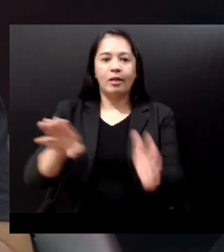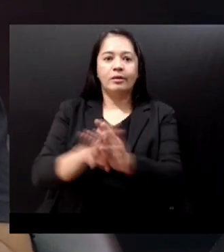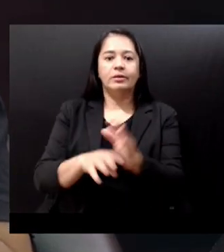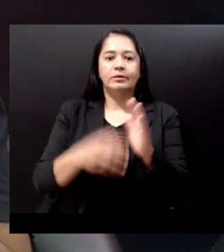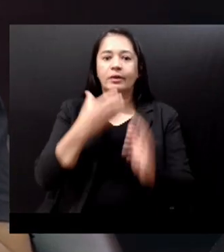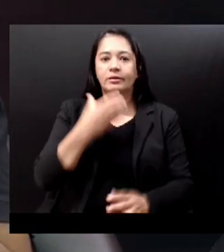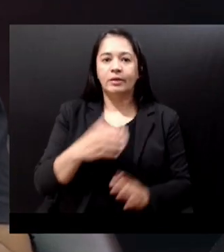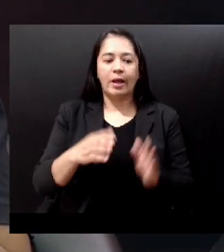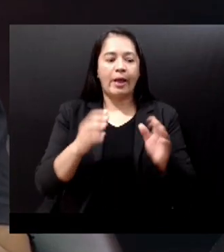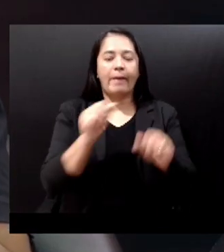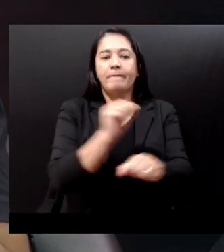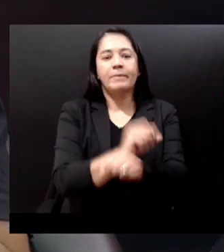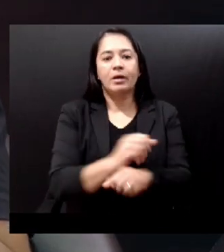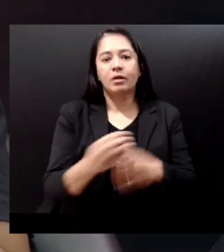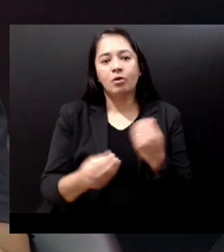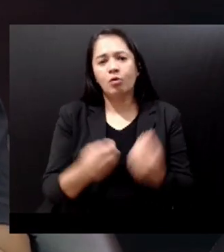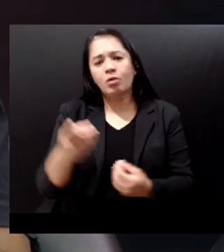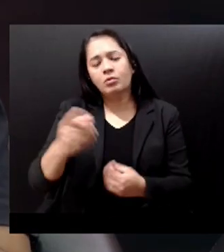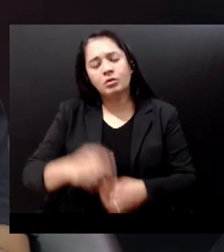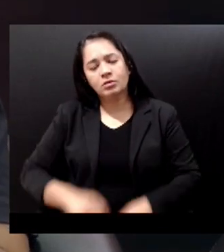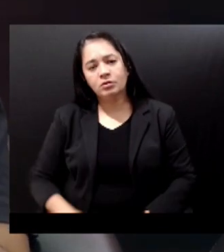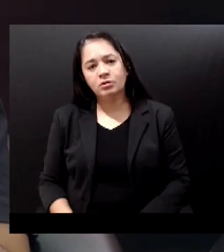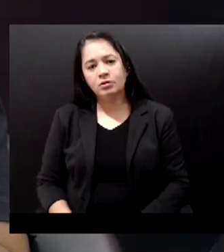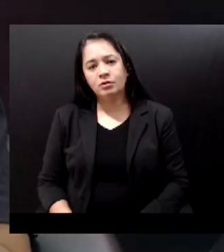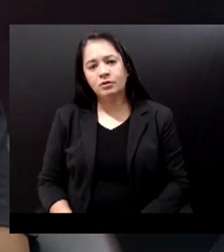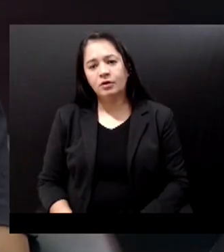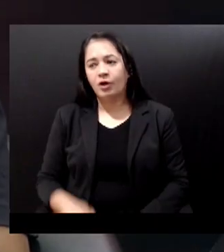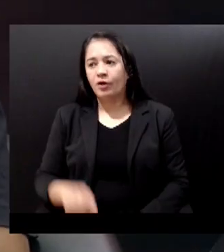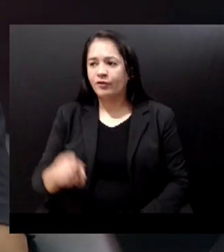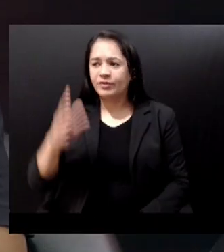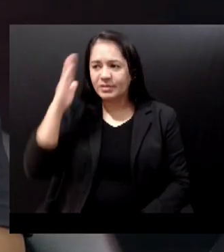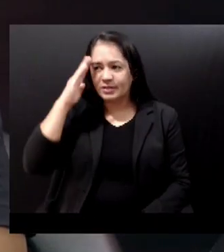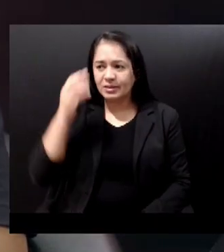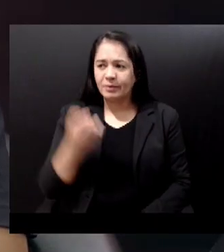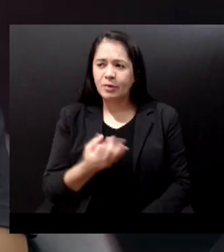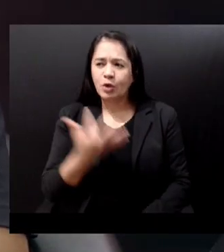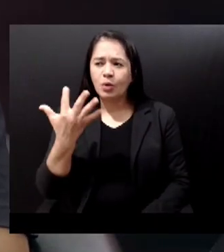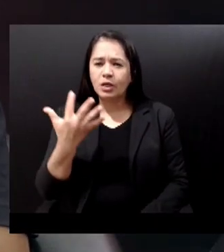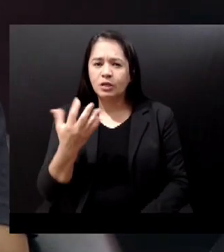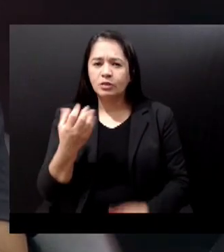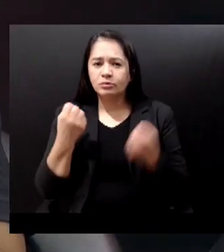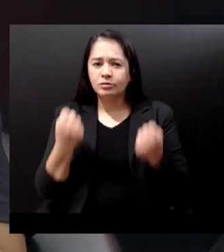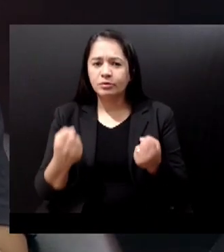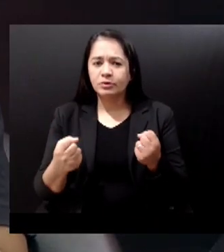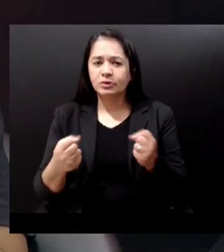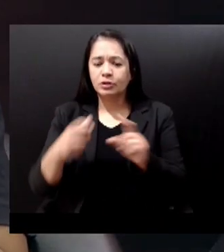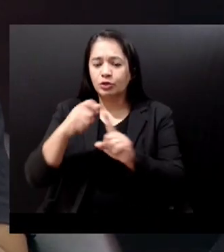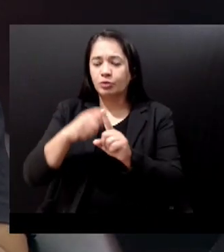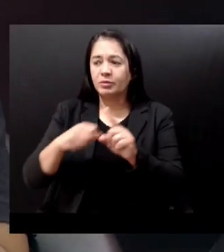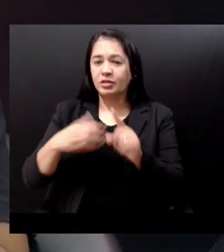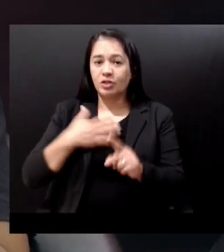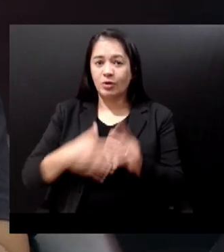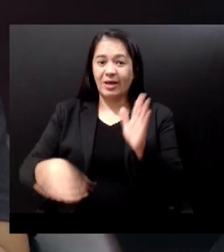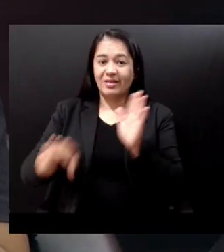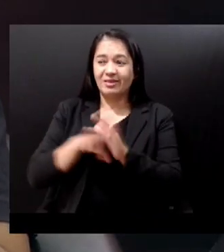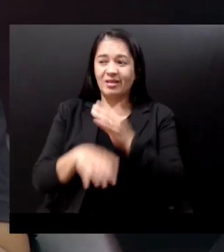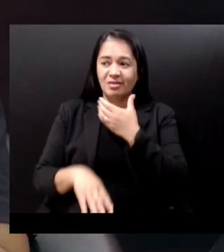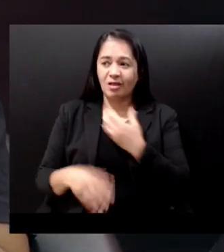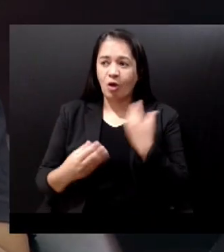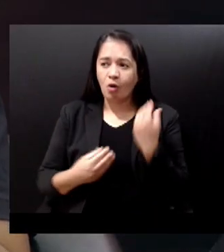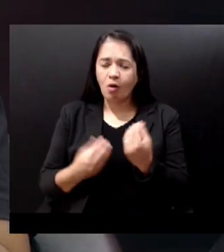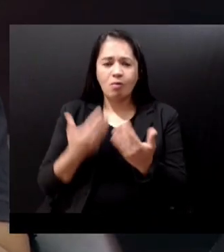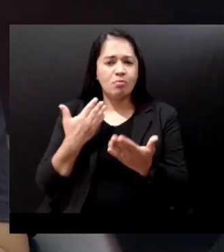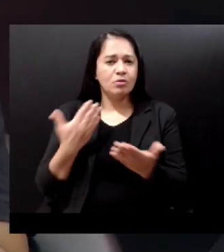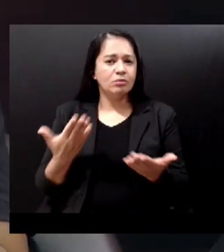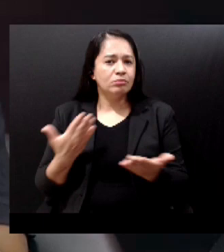aham. como é que você vai dimensionar isso? Você sabe quantos quilos são por mês, de agosto até dezembro? Uhum, Como que você vai perder esses